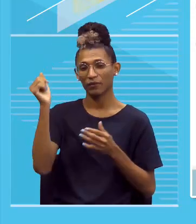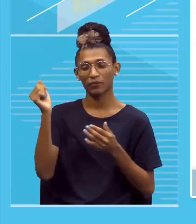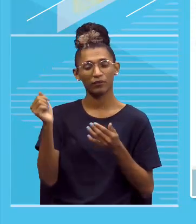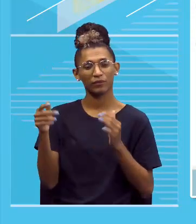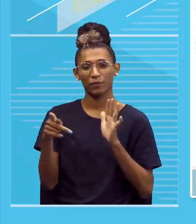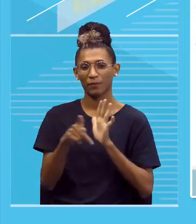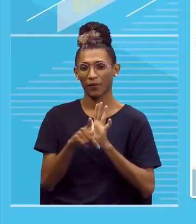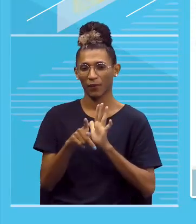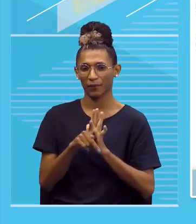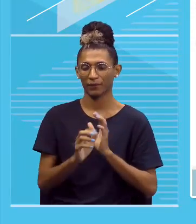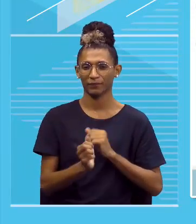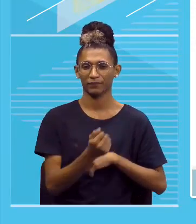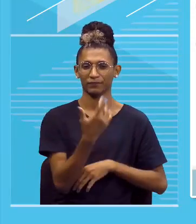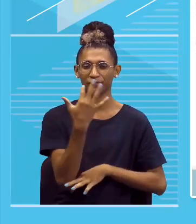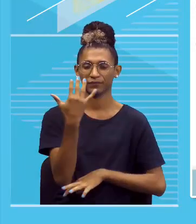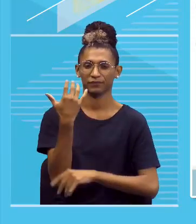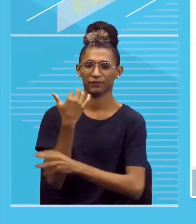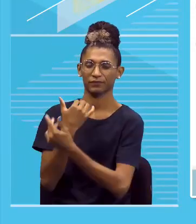bom